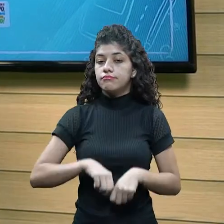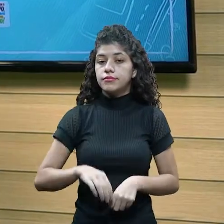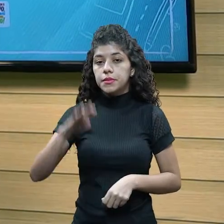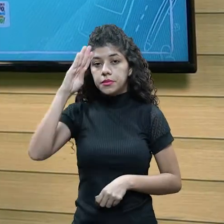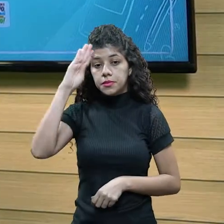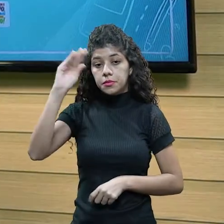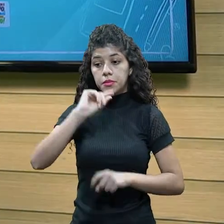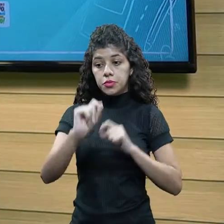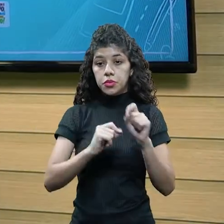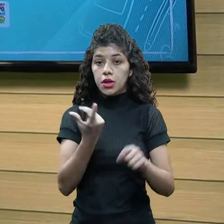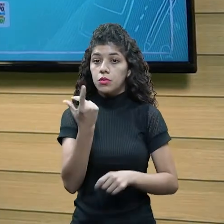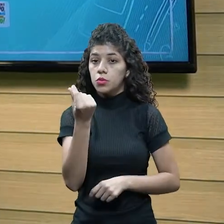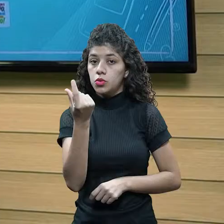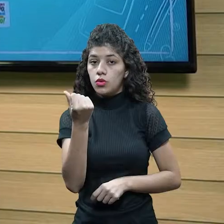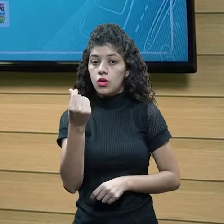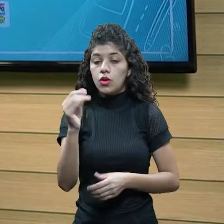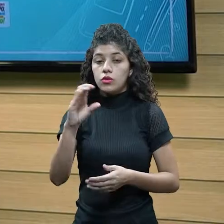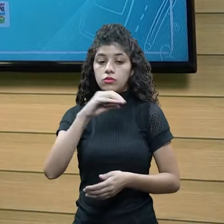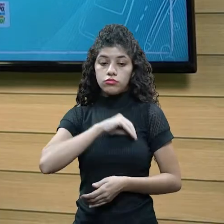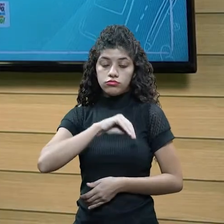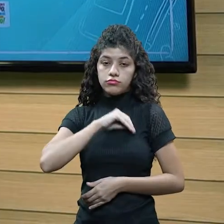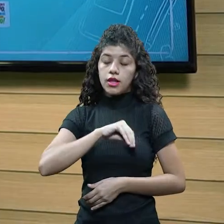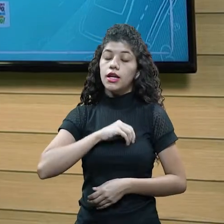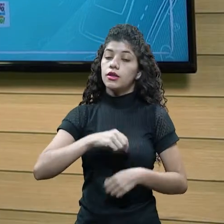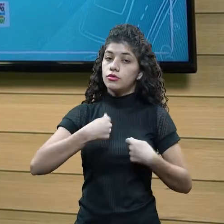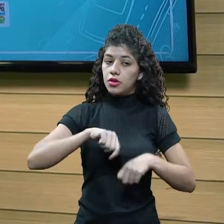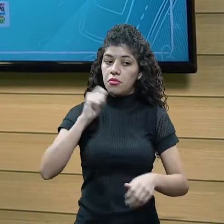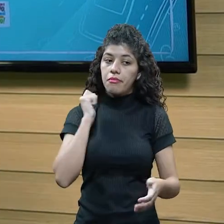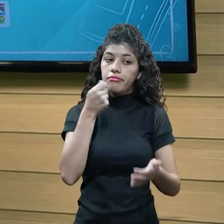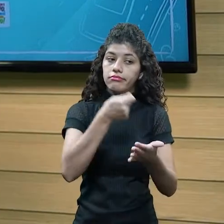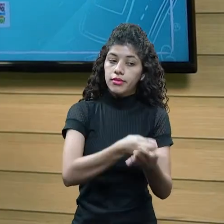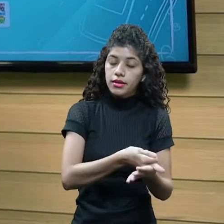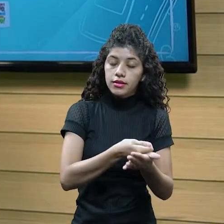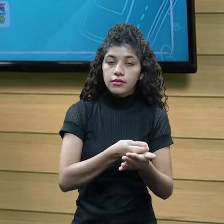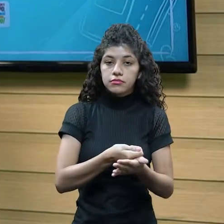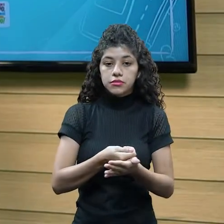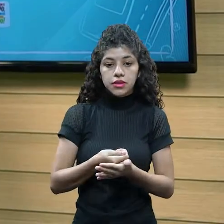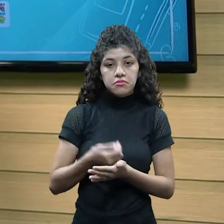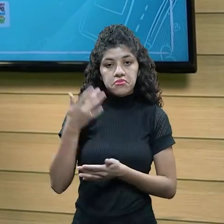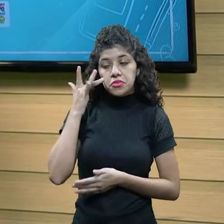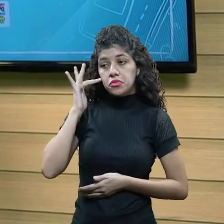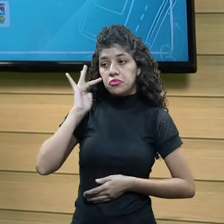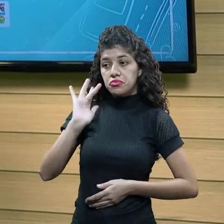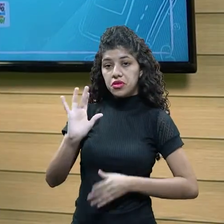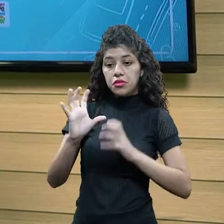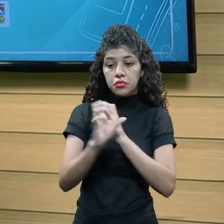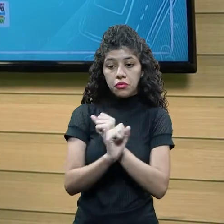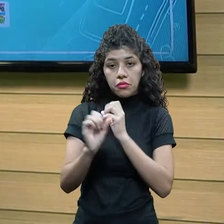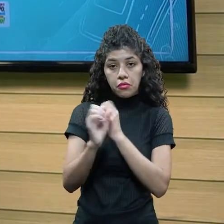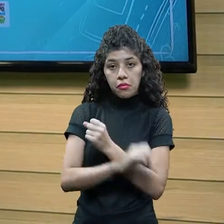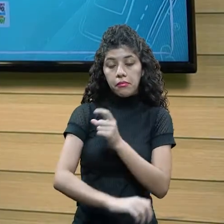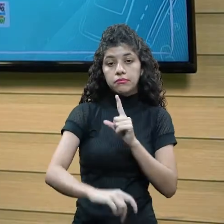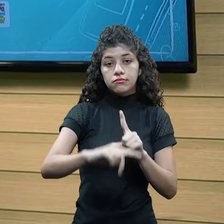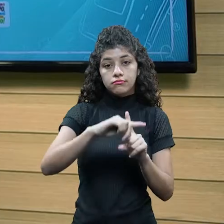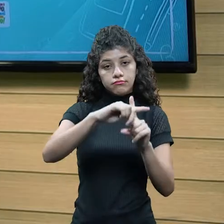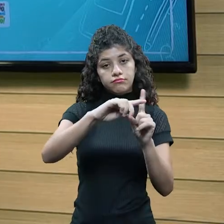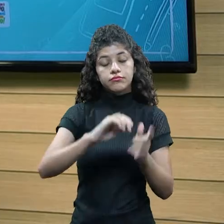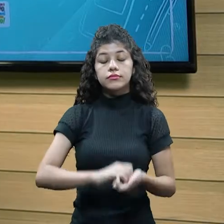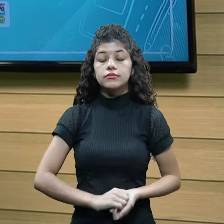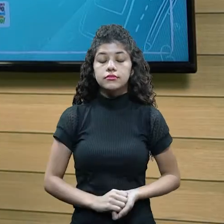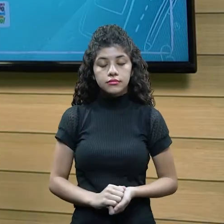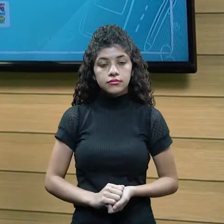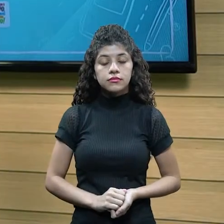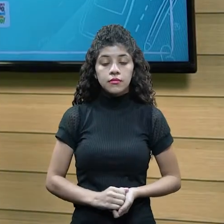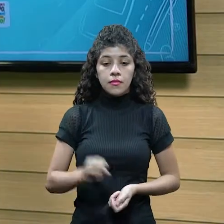quando eu vou receber meu dinheiro, meu salário, eu tenho contas a pagar, se eu não souber somar, subtrair. Então a matemática está presente em tudo nas